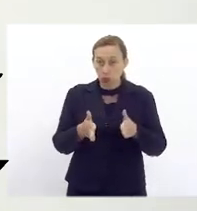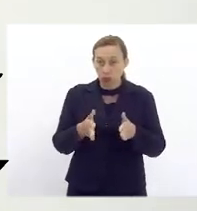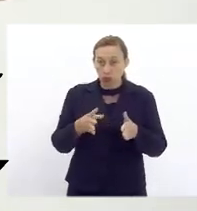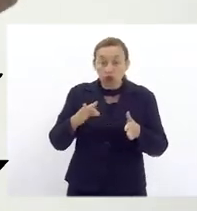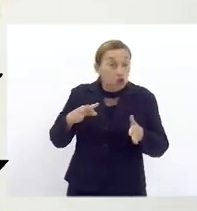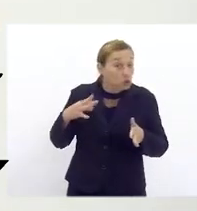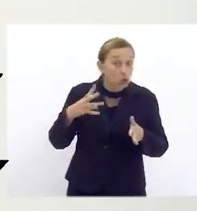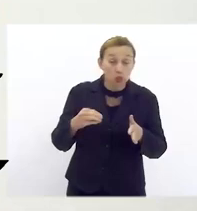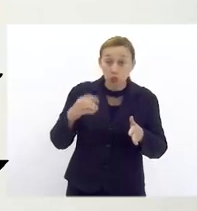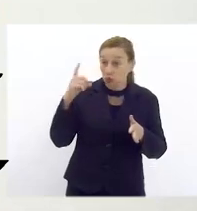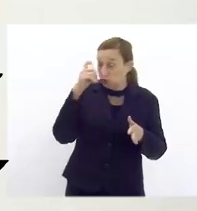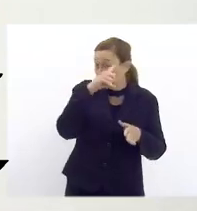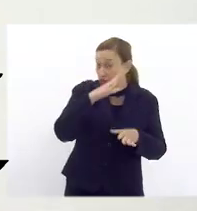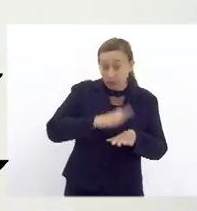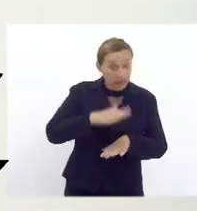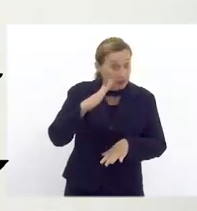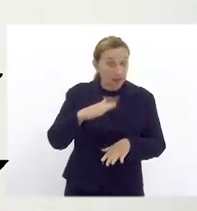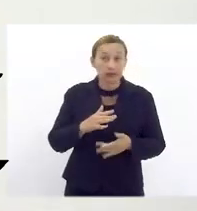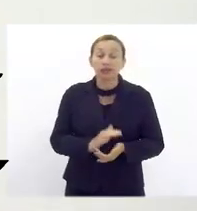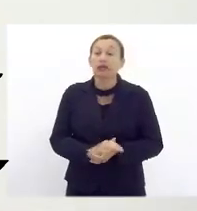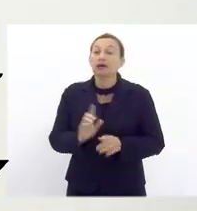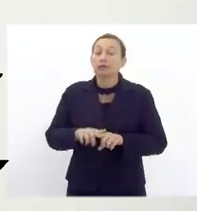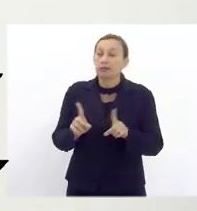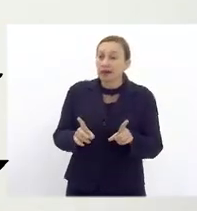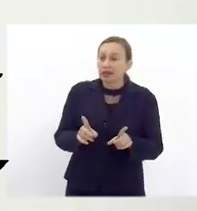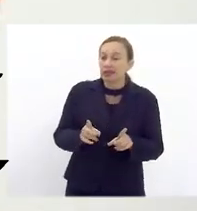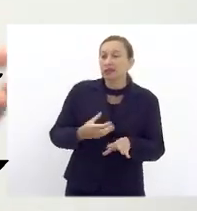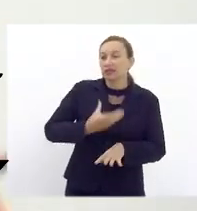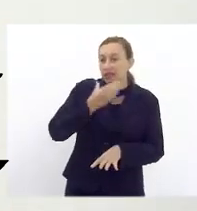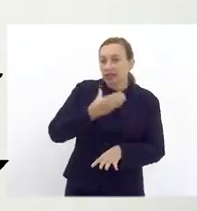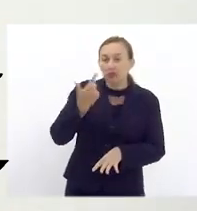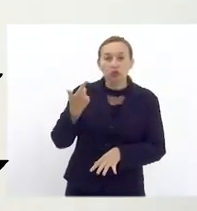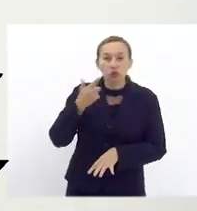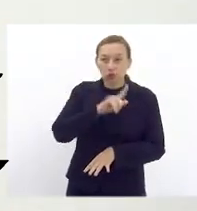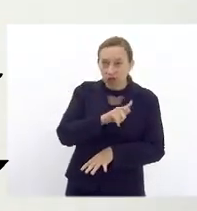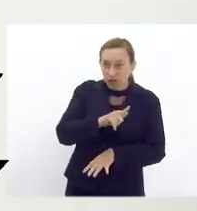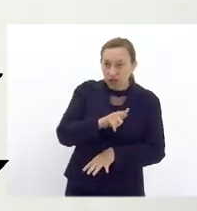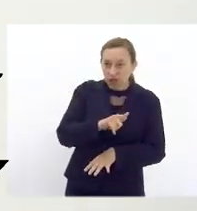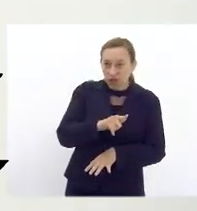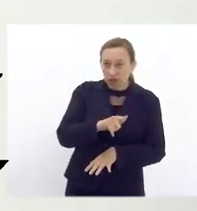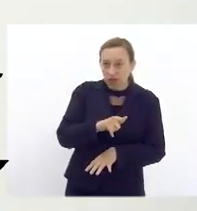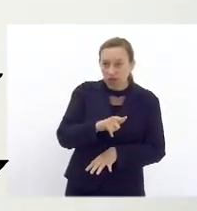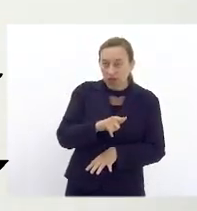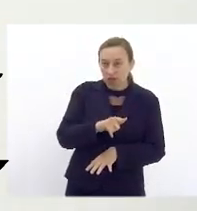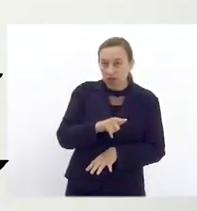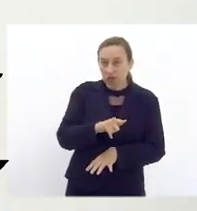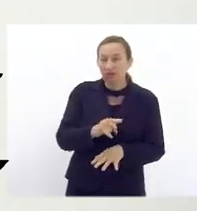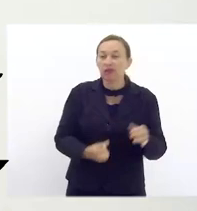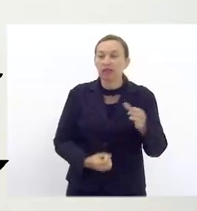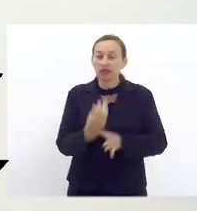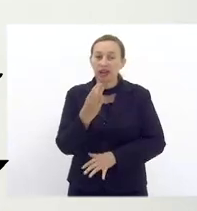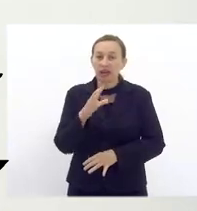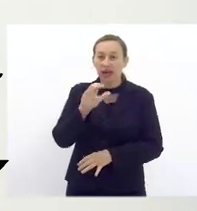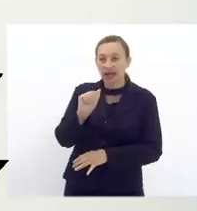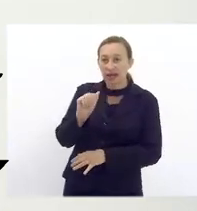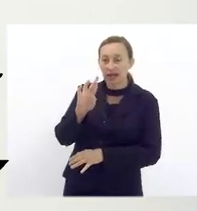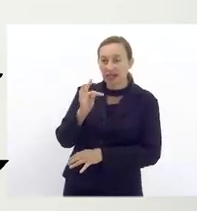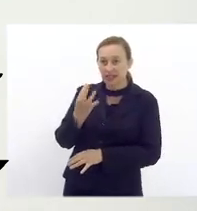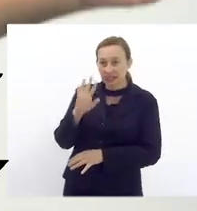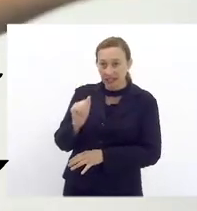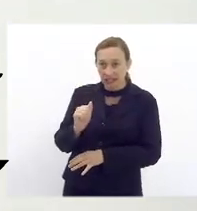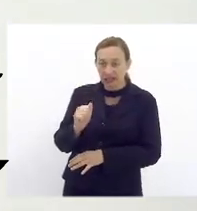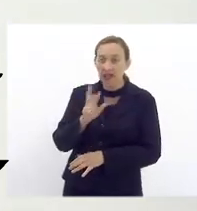é difícil em ano eleitoral é muito mais mas finalmente em dezembro nós conseguimos fazer o lançamento da cartilha e aí